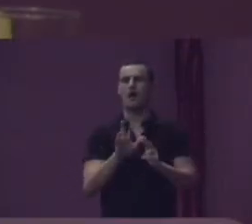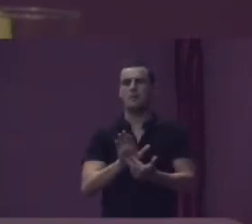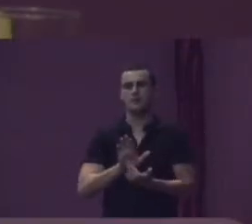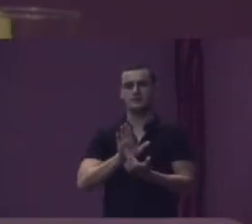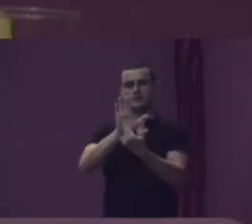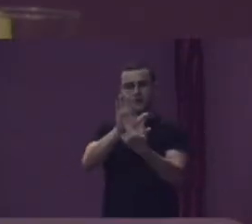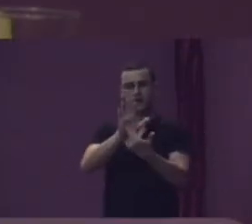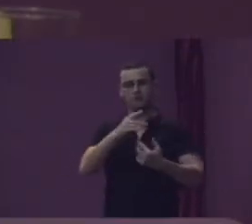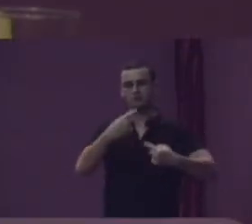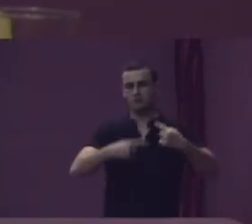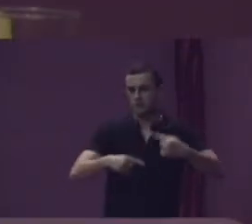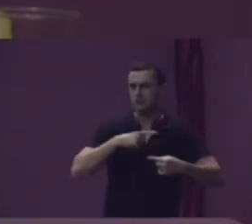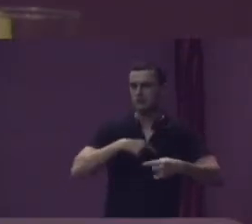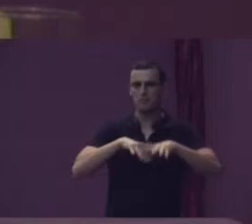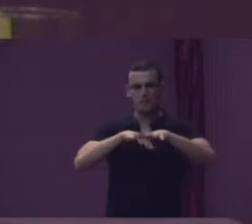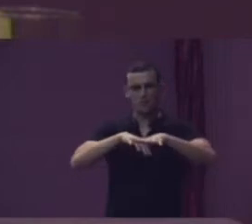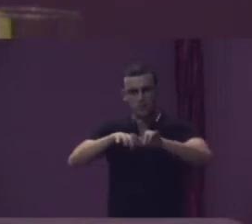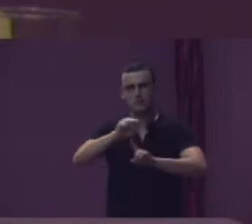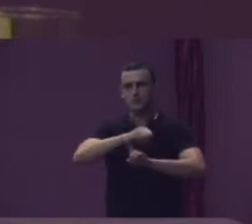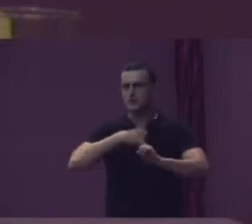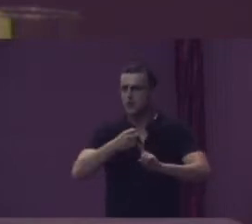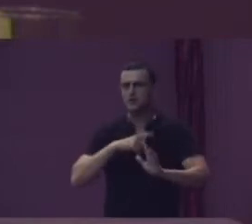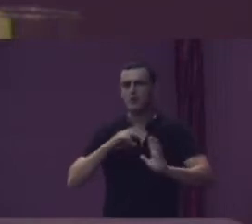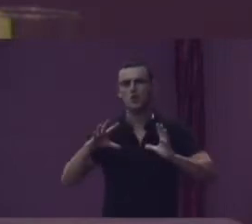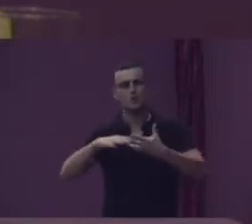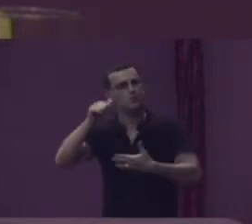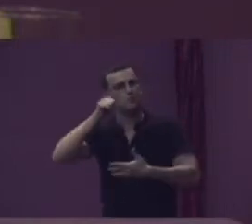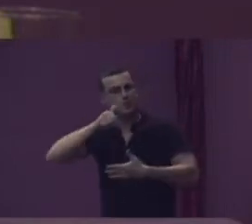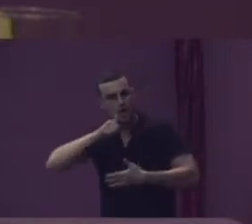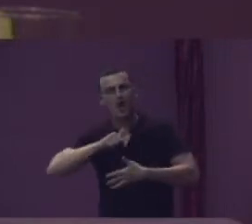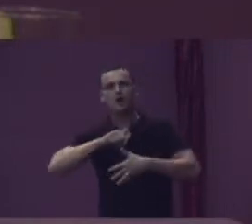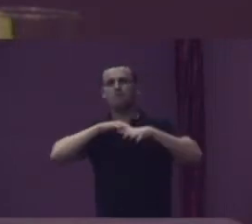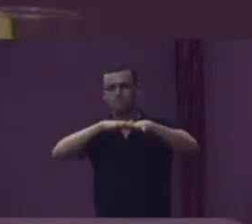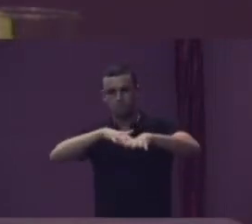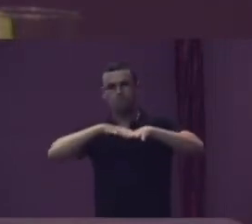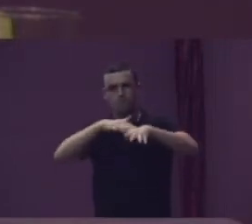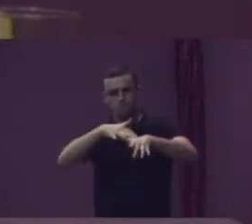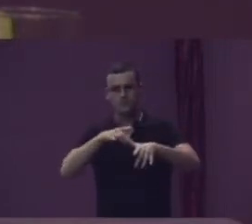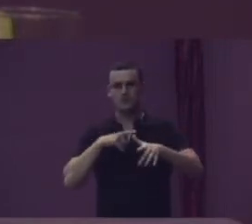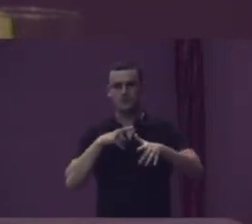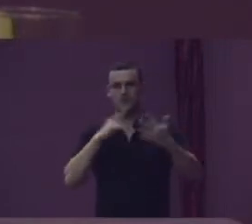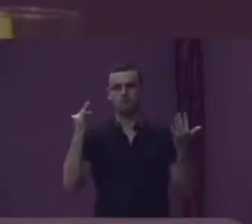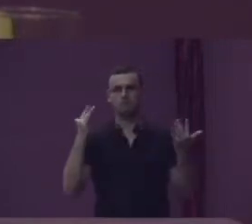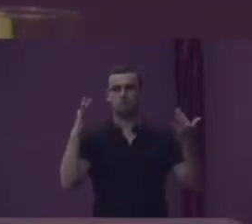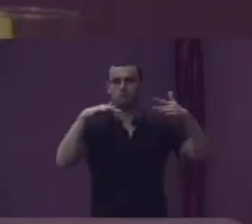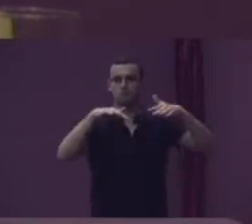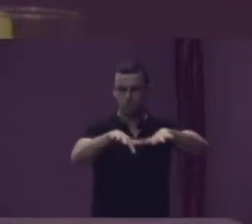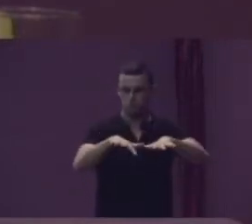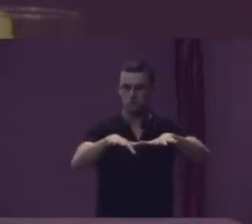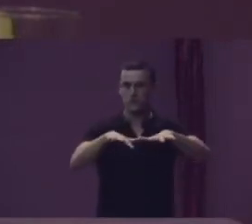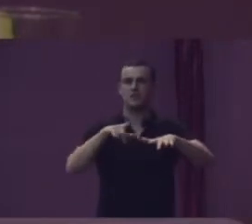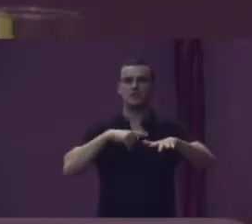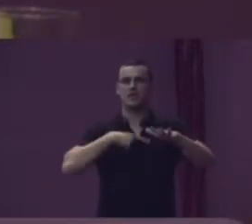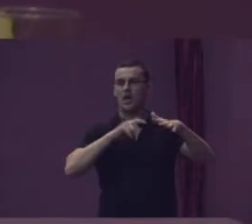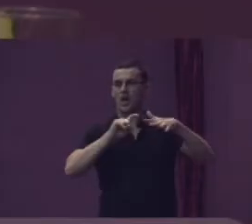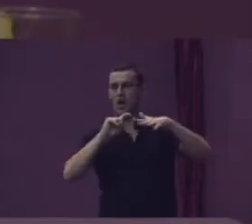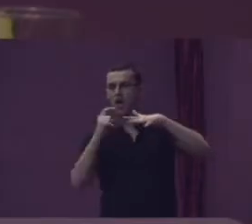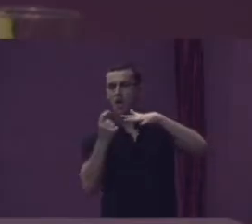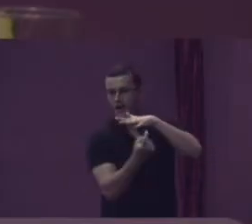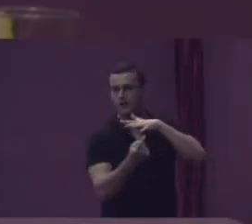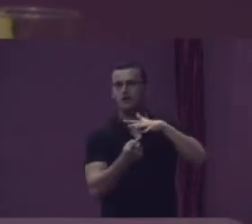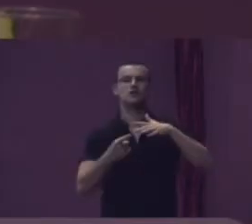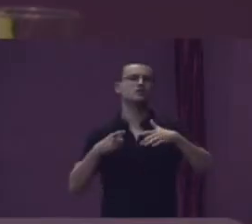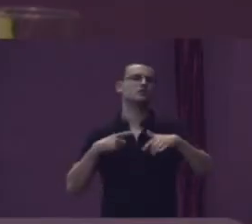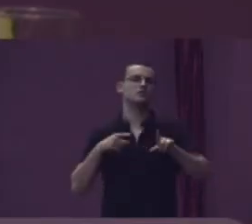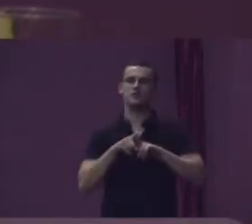instituições, movimentos sociais, organização de mulheres, e também ocupam vários espaços de debate público, né, mídias, redes sociais, órgãos